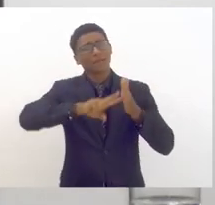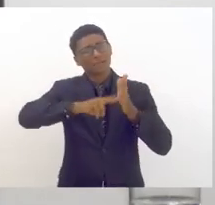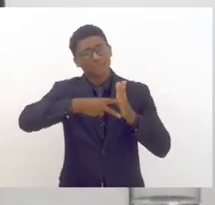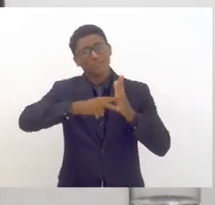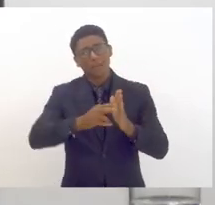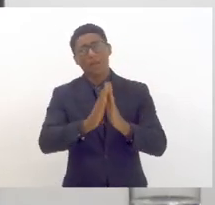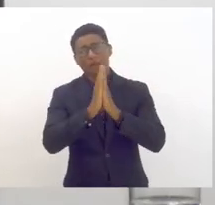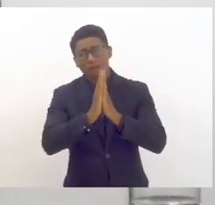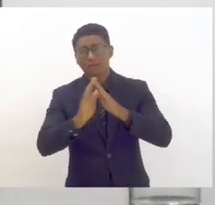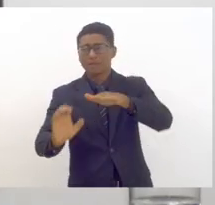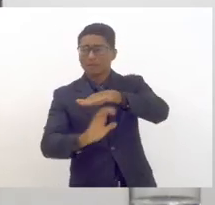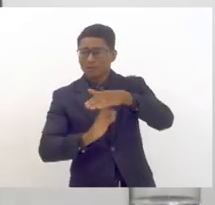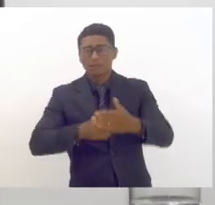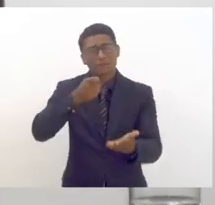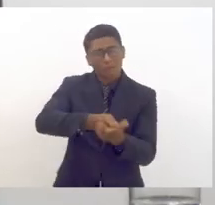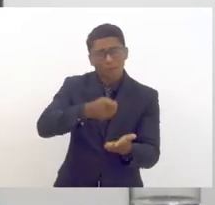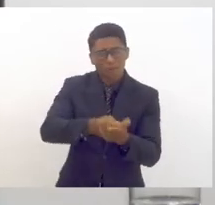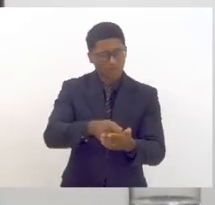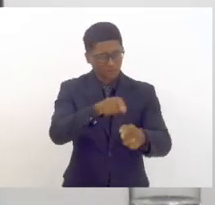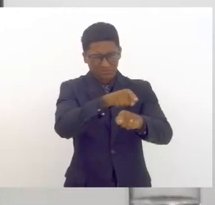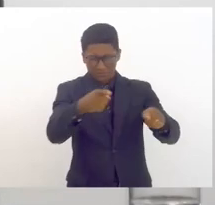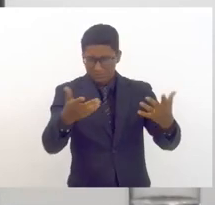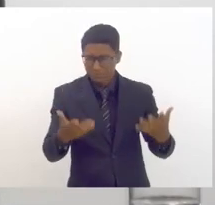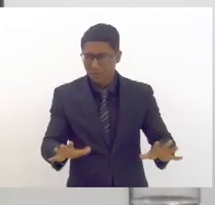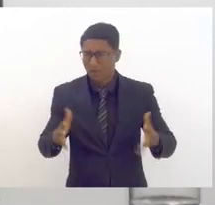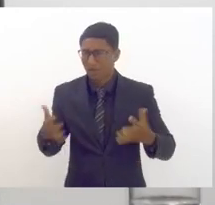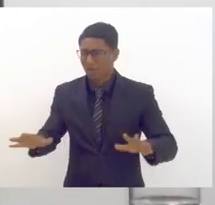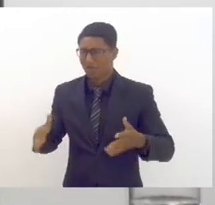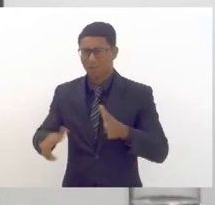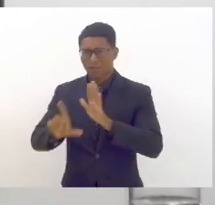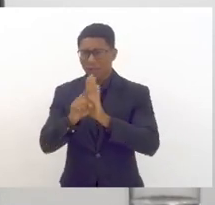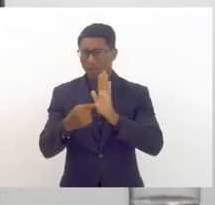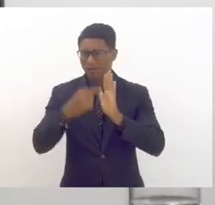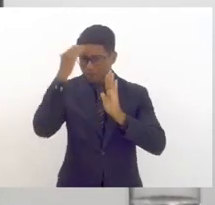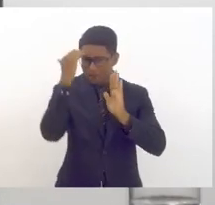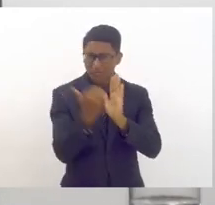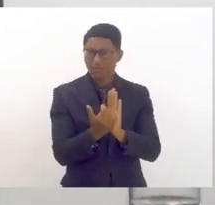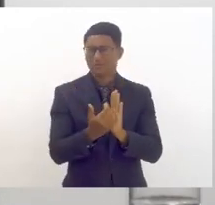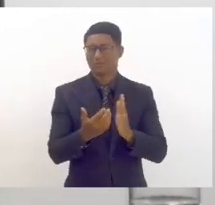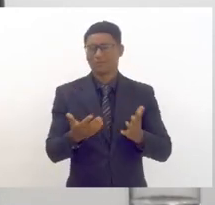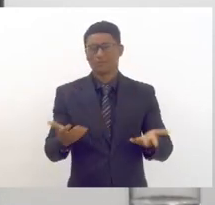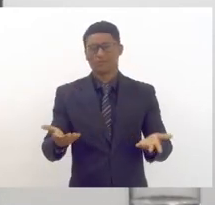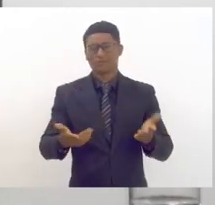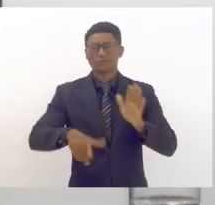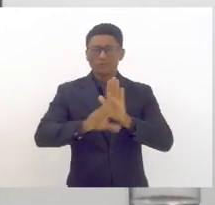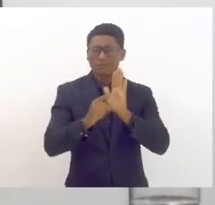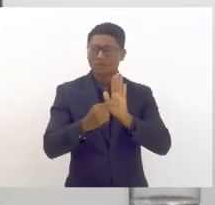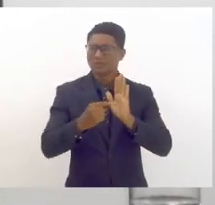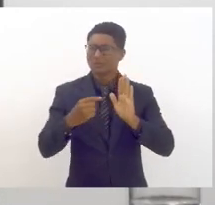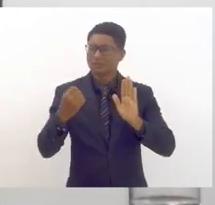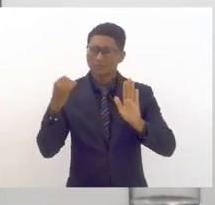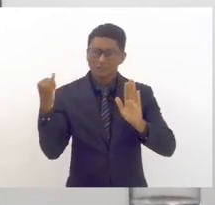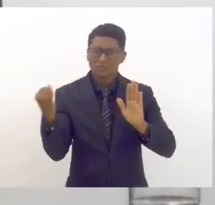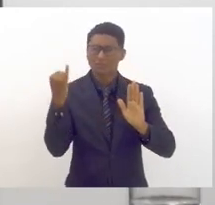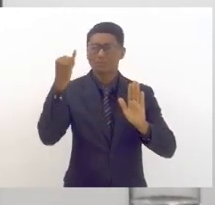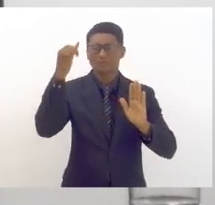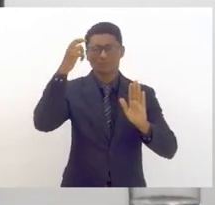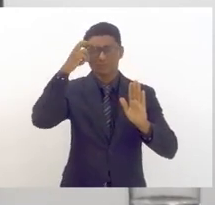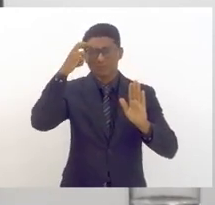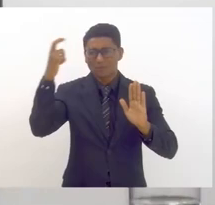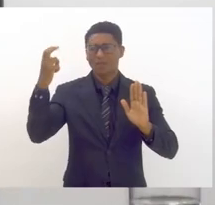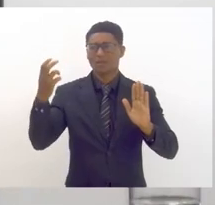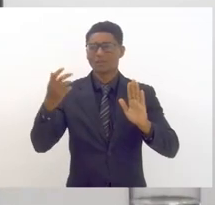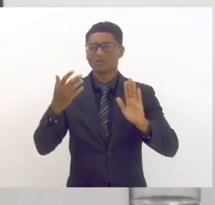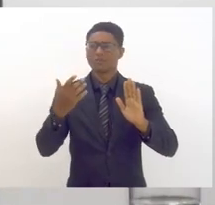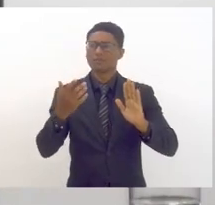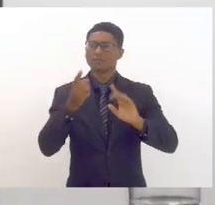cobrar as empresas que não querem aplicar uma lei tão inteligente que vai salvar até a vida dos funcionários. E